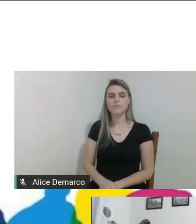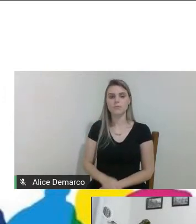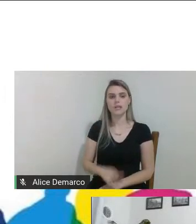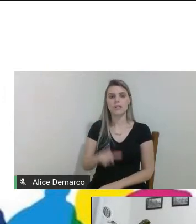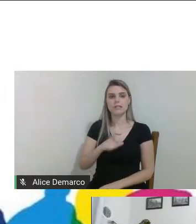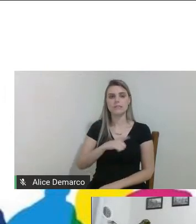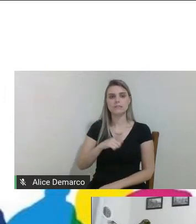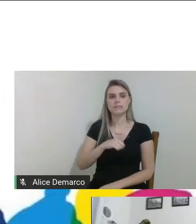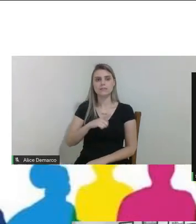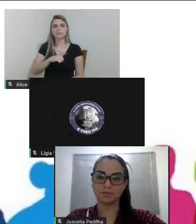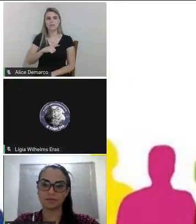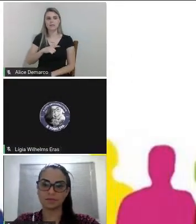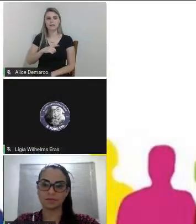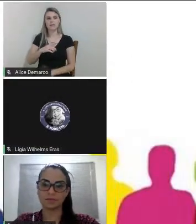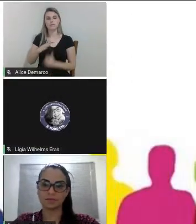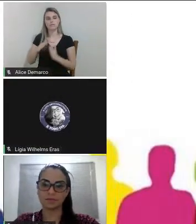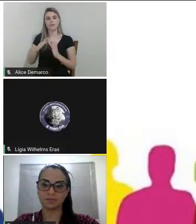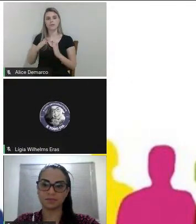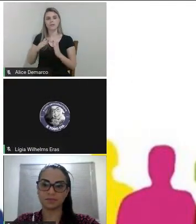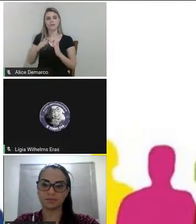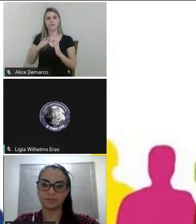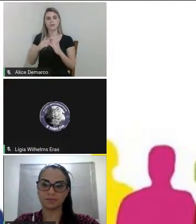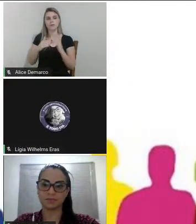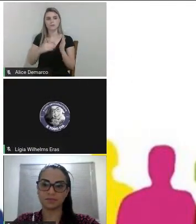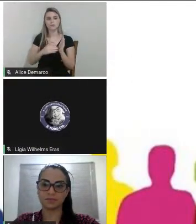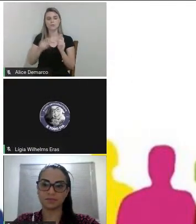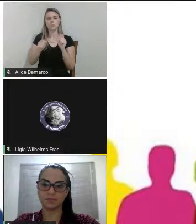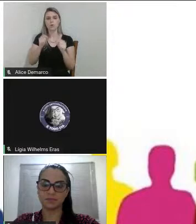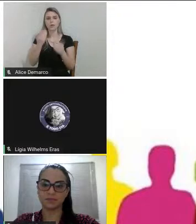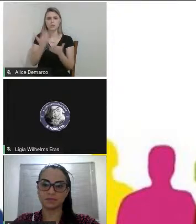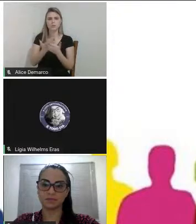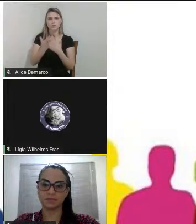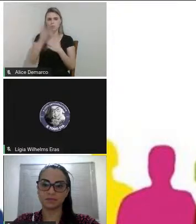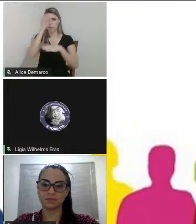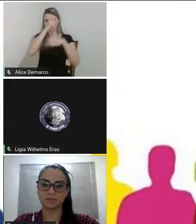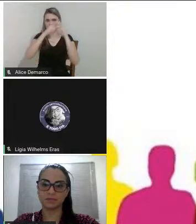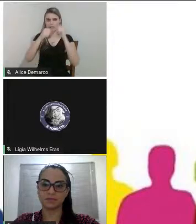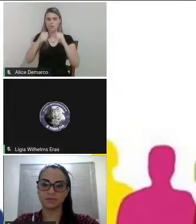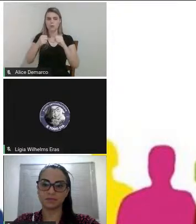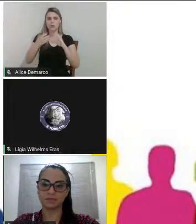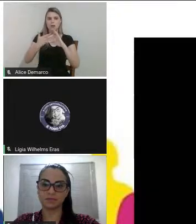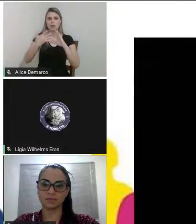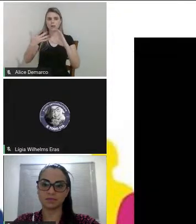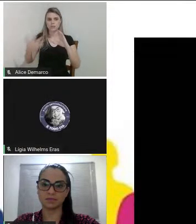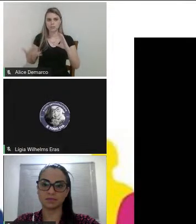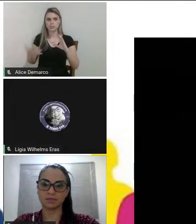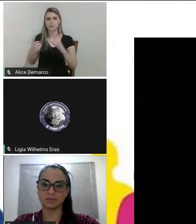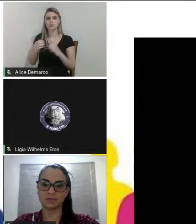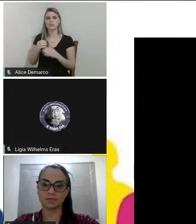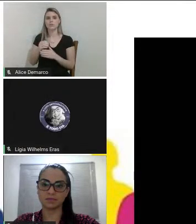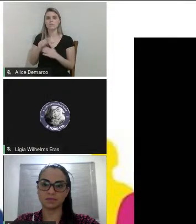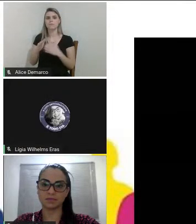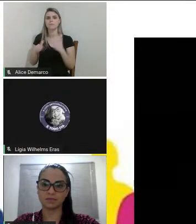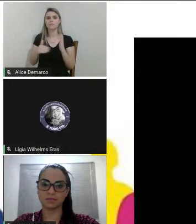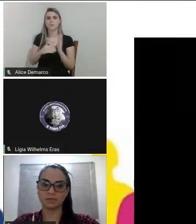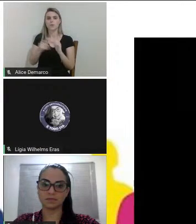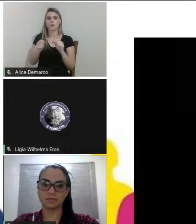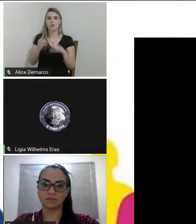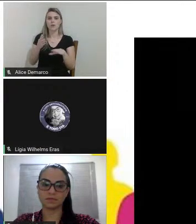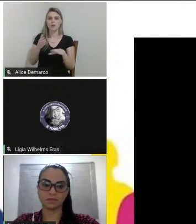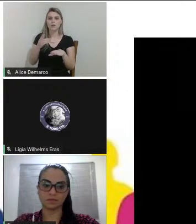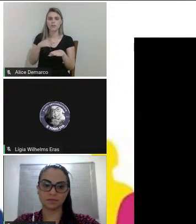a fase de levantamento das características as questões de entrada de